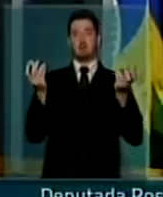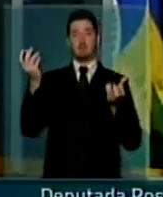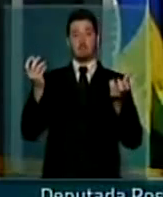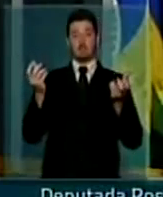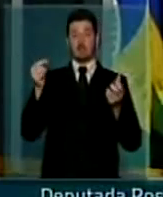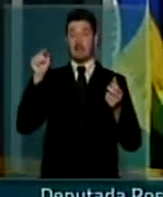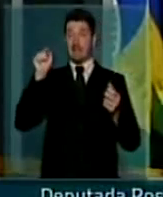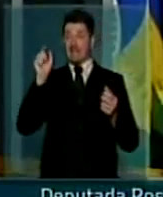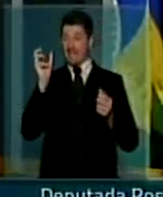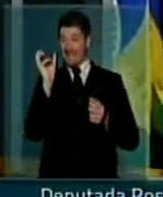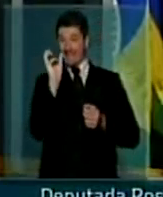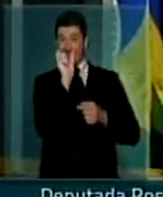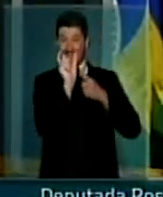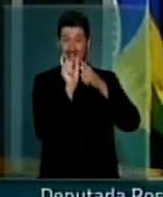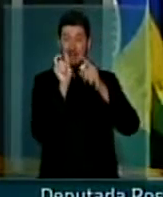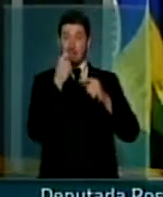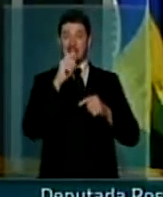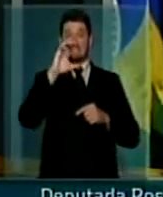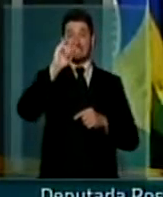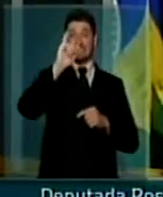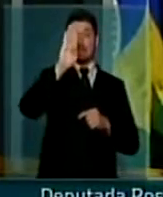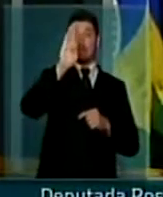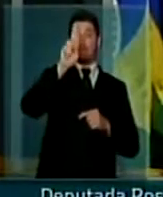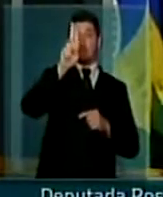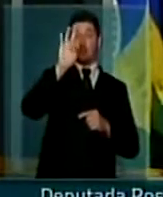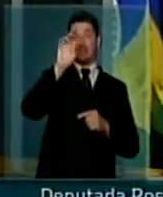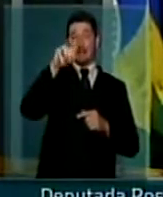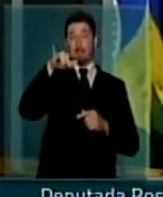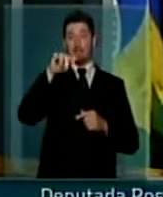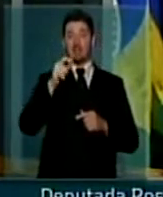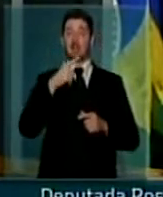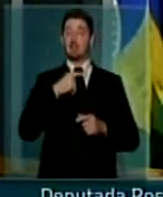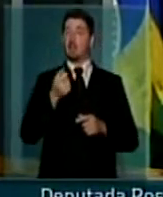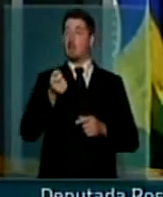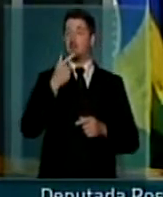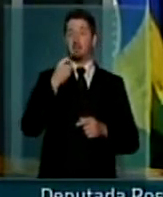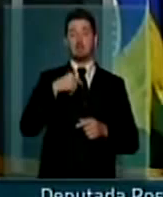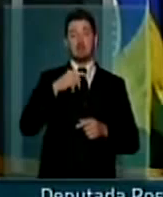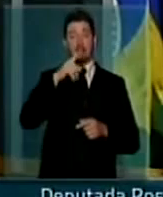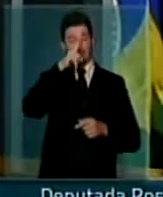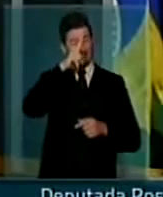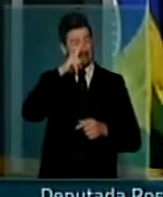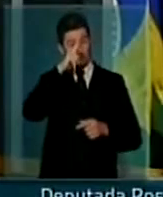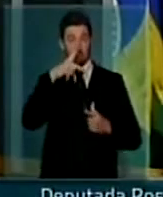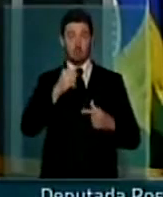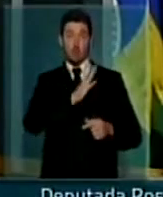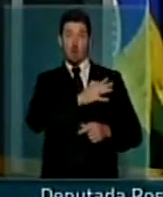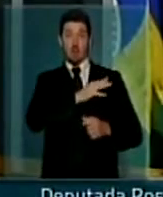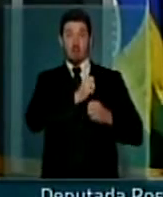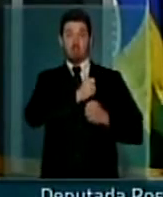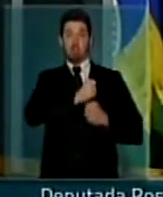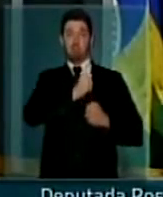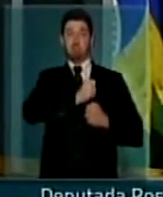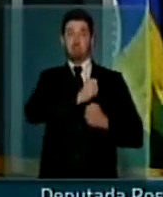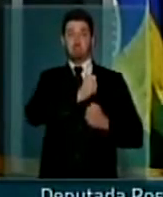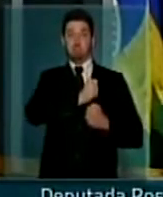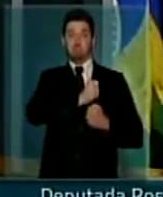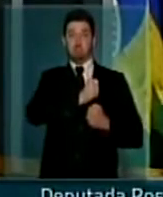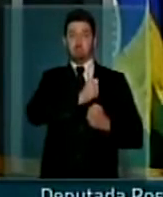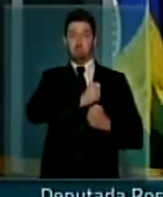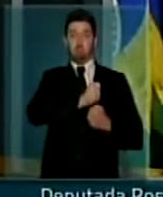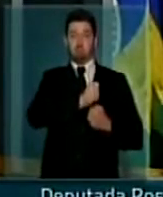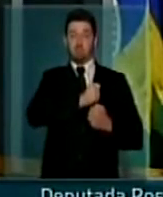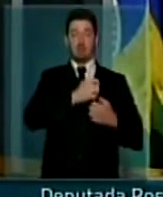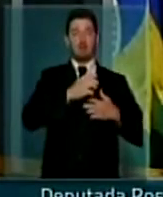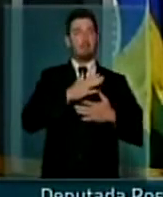tem muitos efeitos colaterais. Sobre o sistema cardiovascular, a frequência é comum de